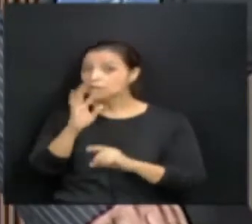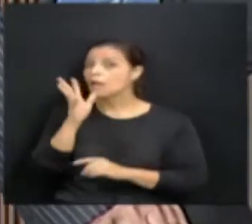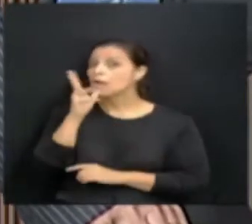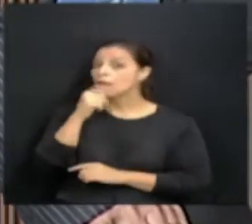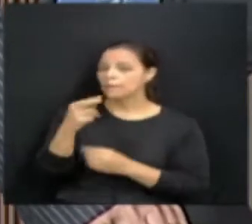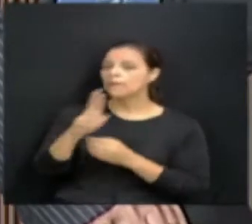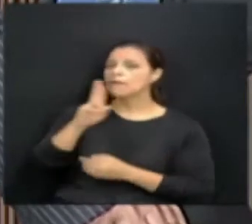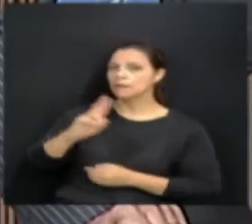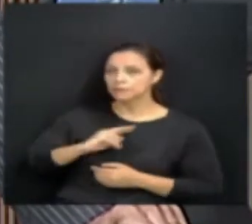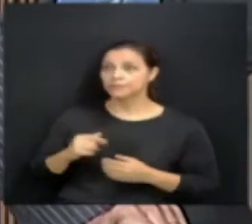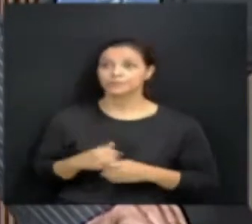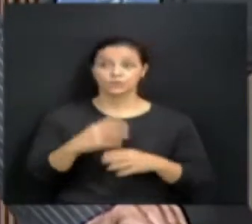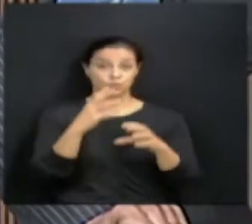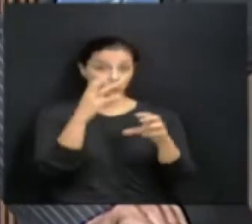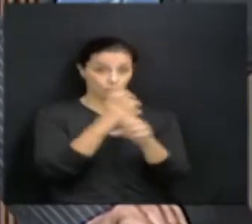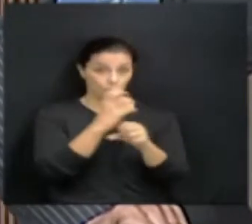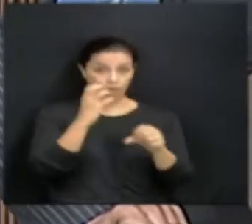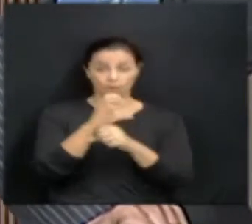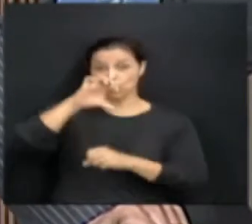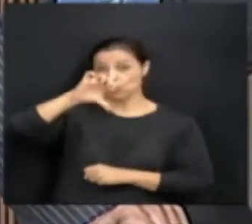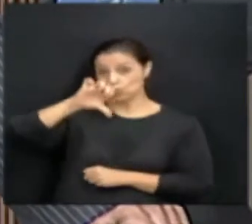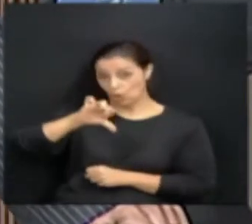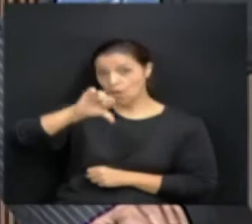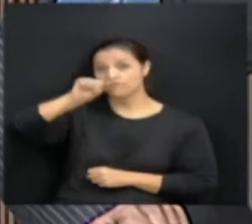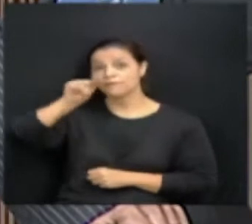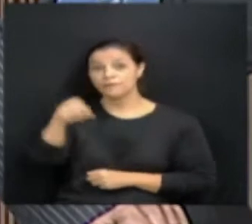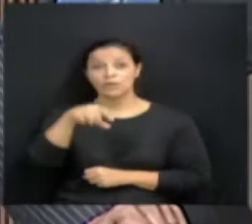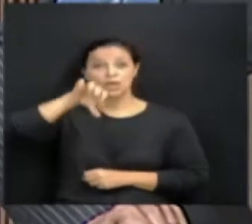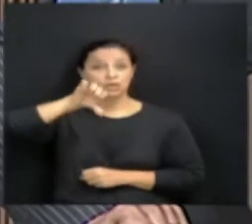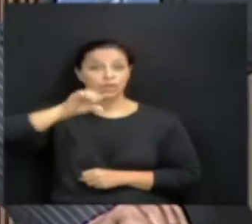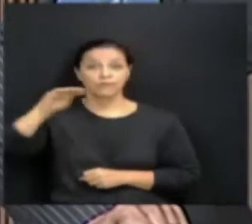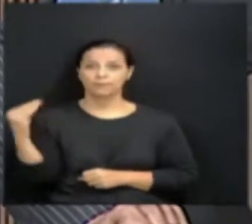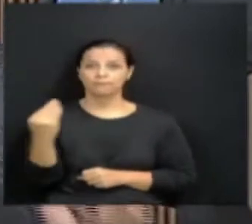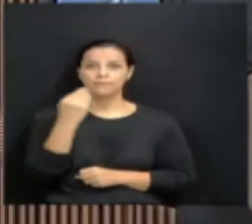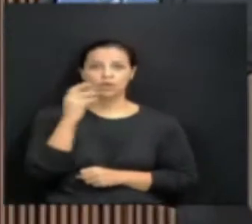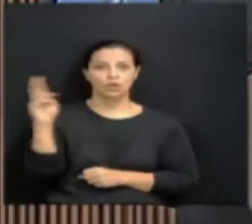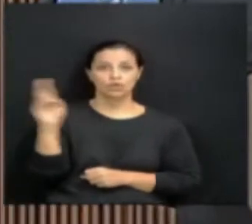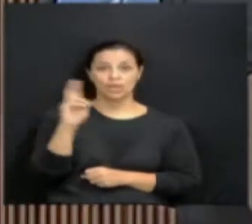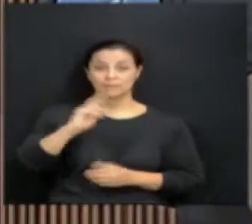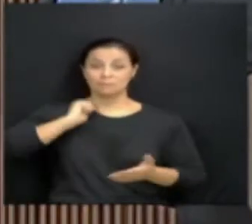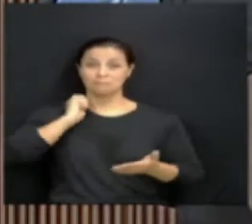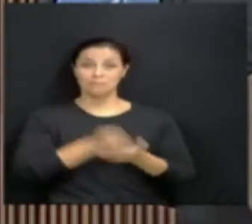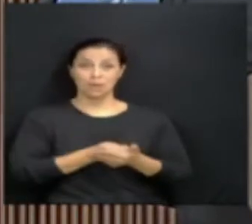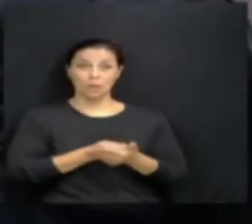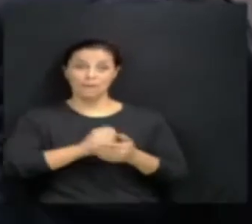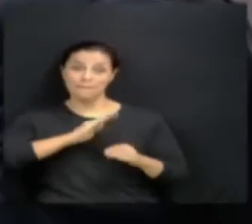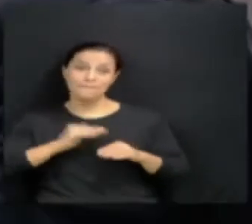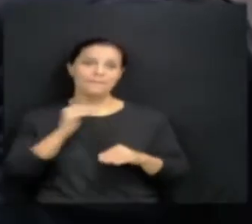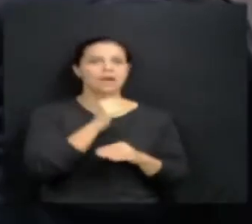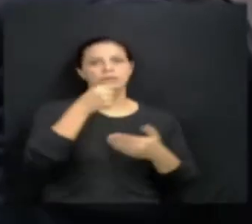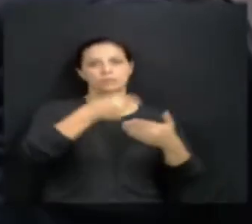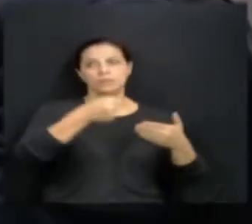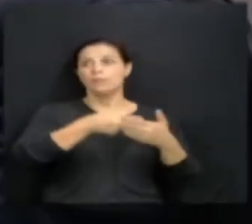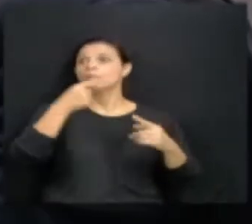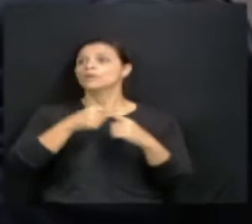responder. E o cálculo é 9,9 bilhões de reais a mais recebido pelos pedágios. Um erro